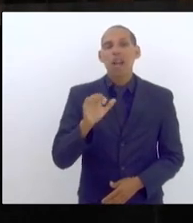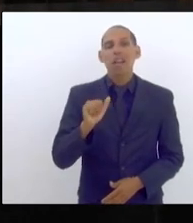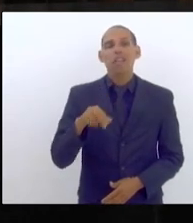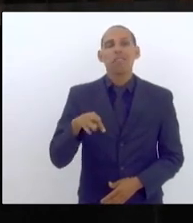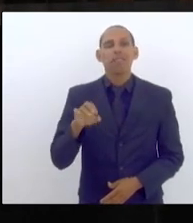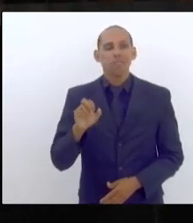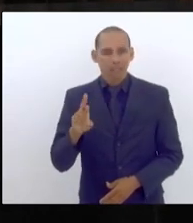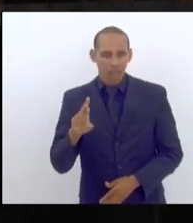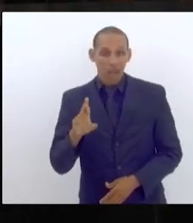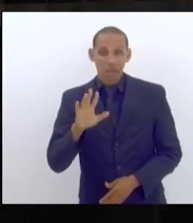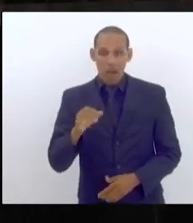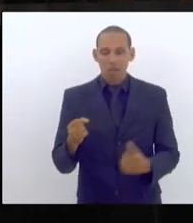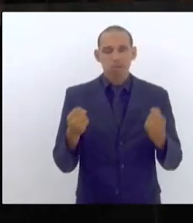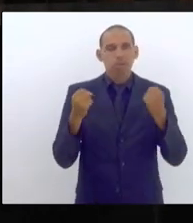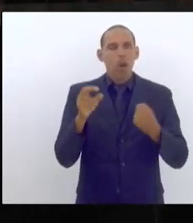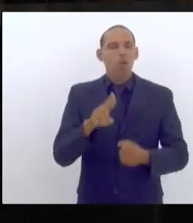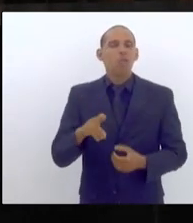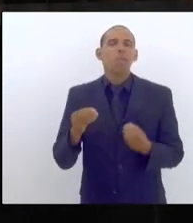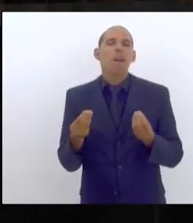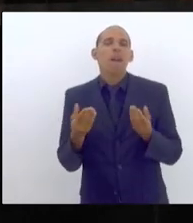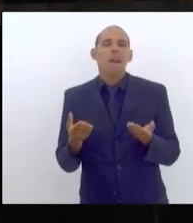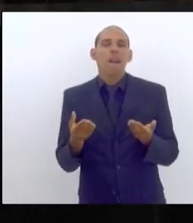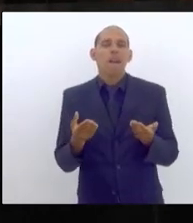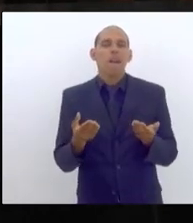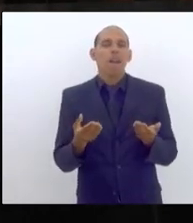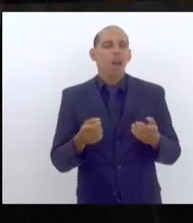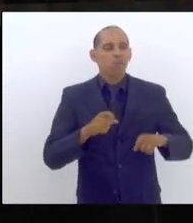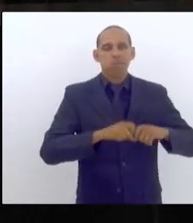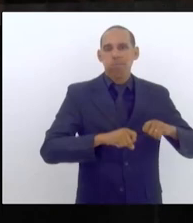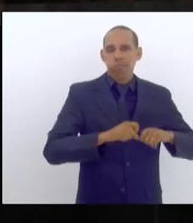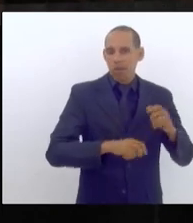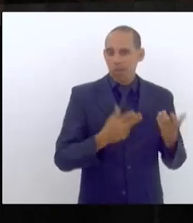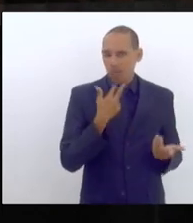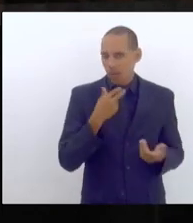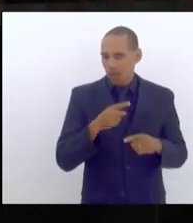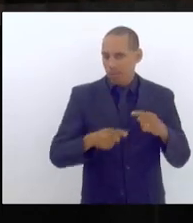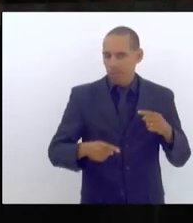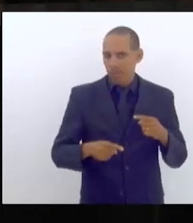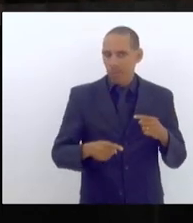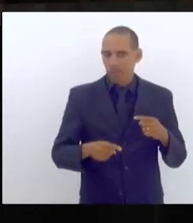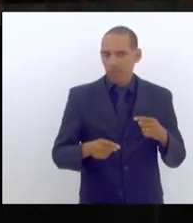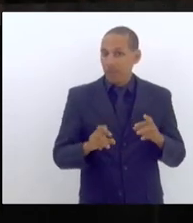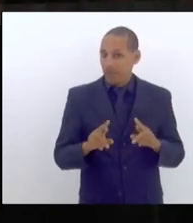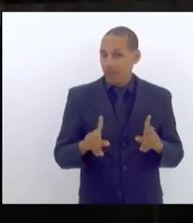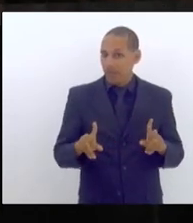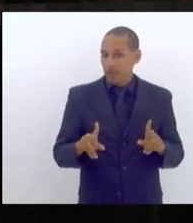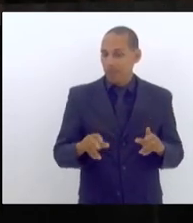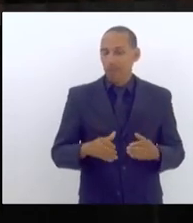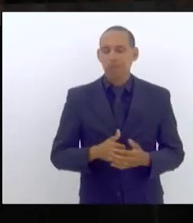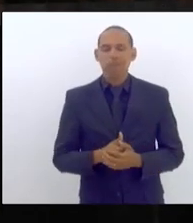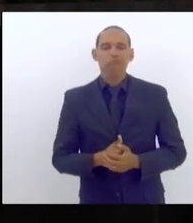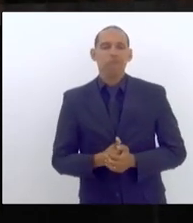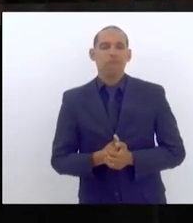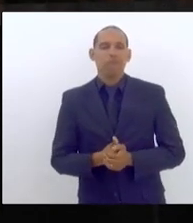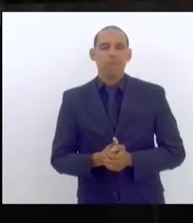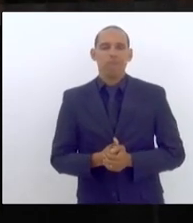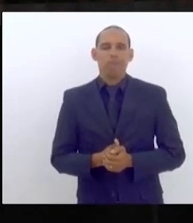para obter sexo. Isso é outra coisa, né? É diferente.